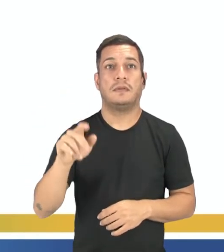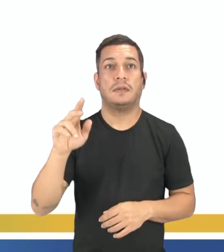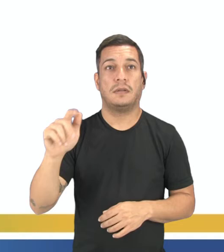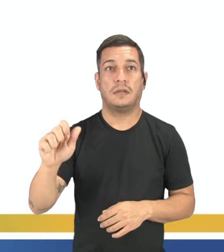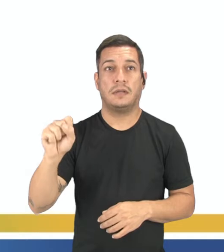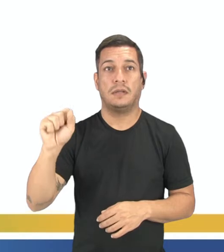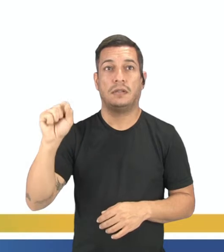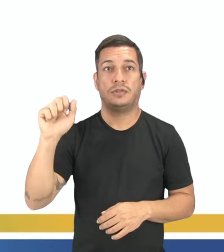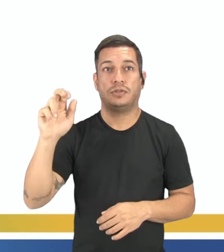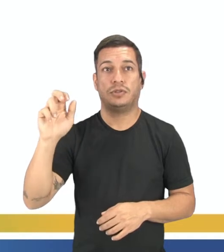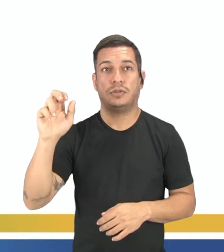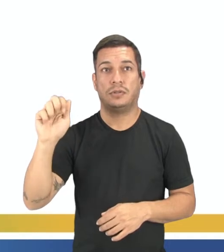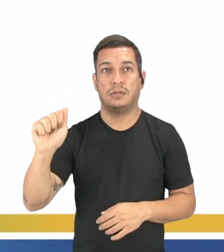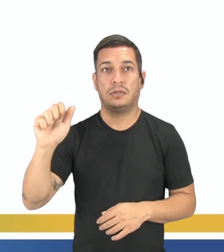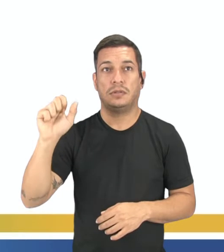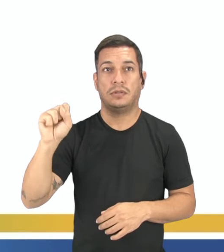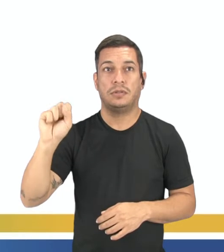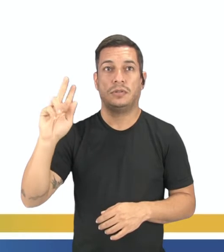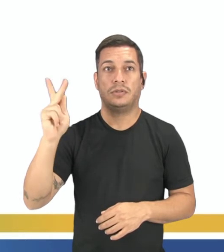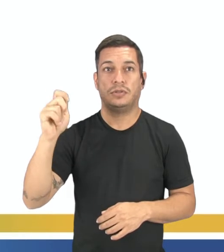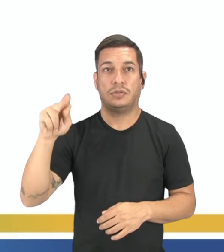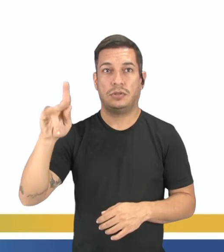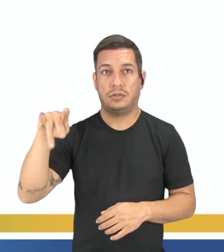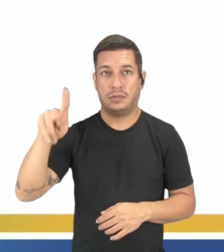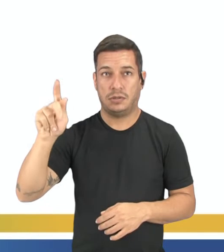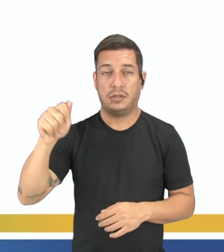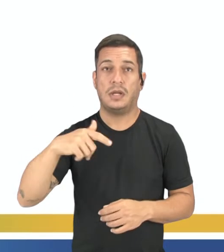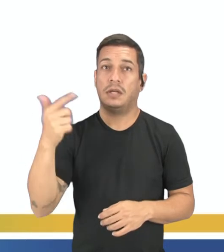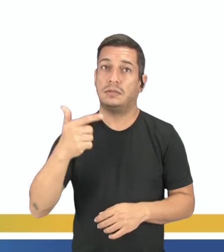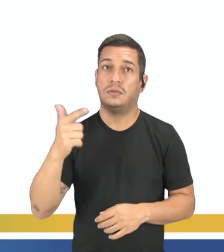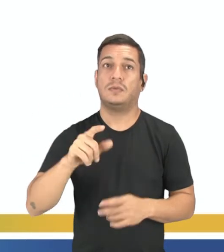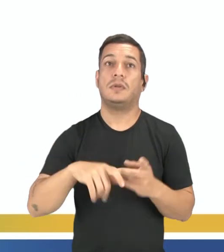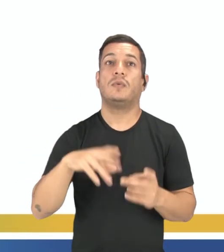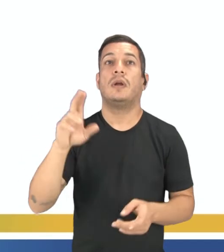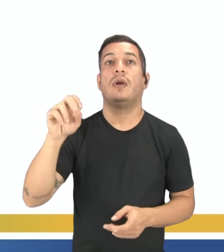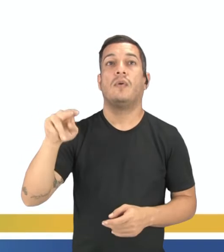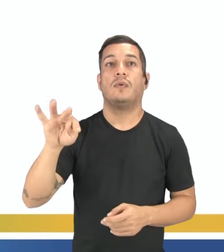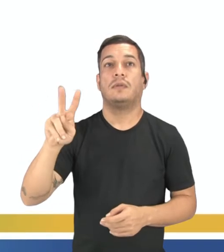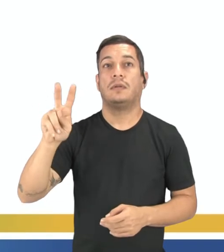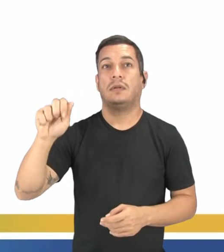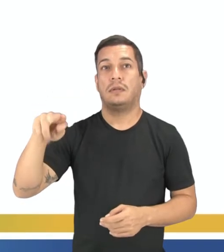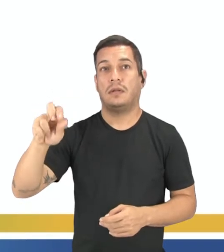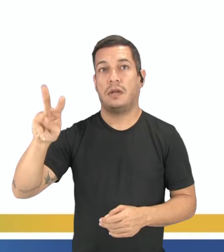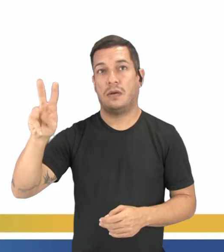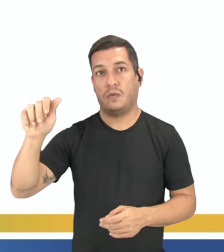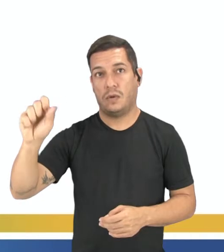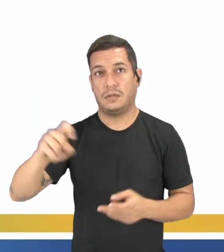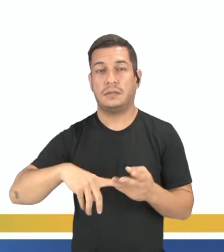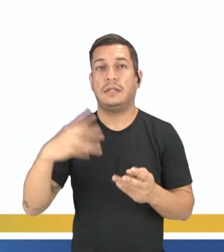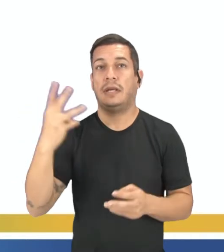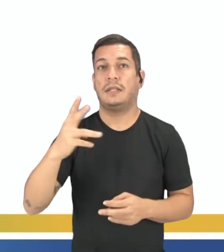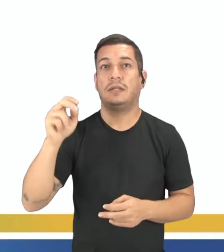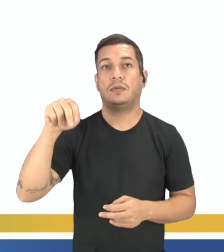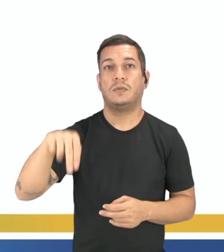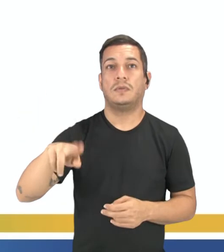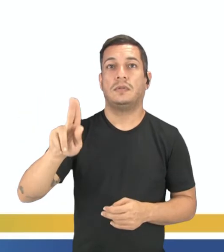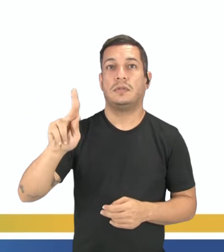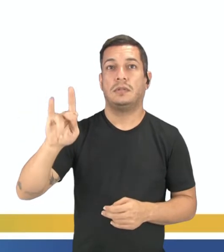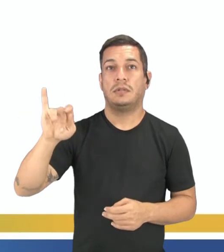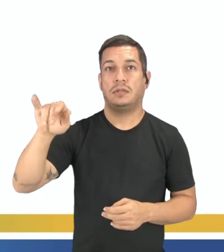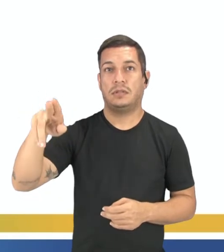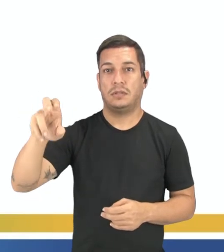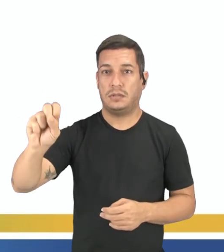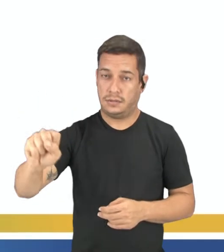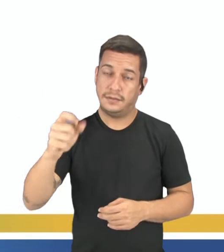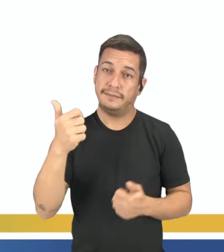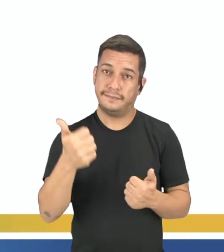lugar foi a etnia Axaninca, é uma curiosidade para vocês. A que ficou em segundo lugar foi o Contanauas e a terceira